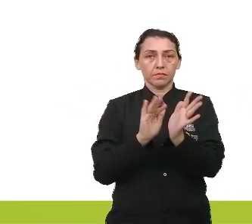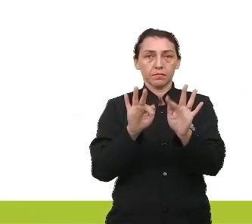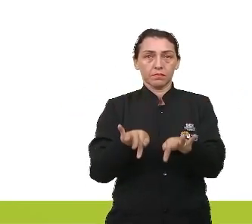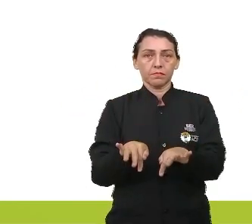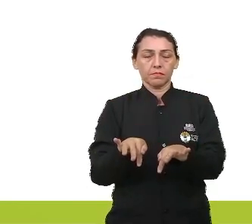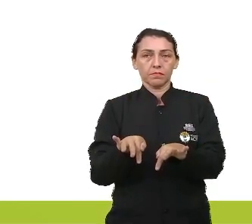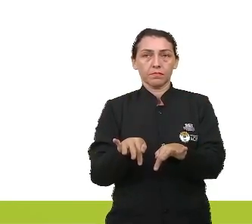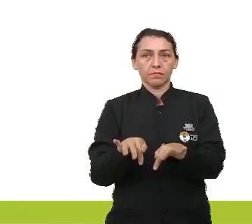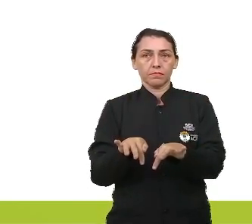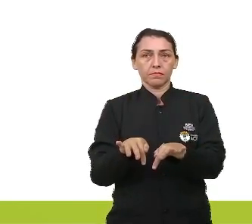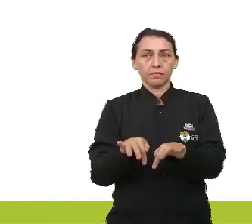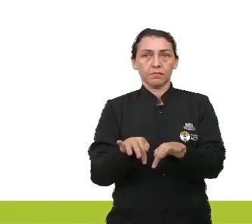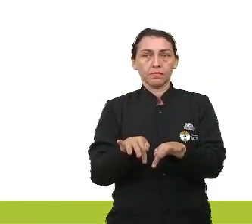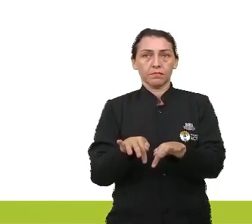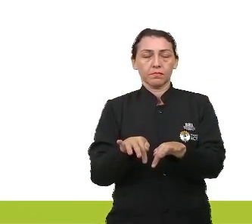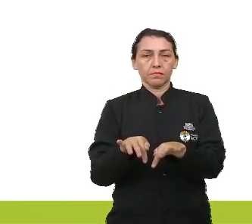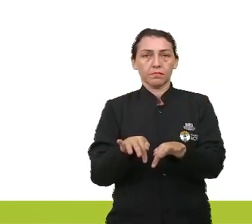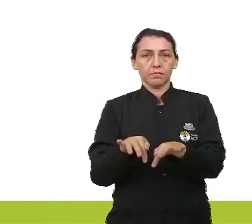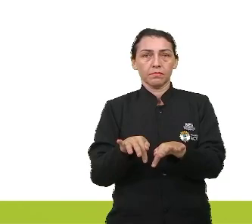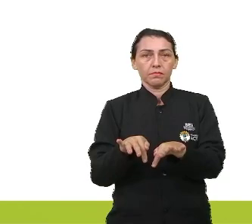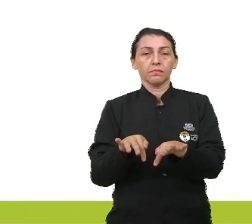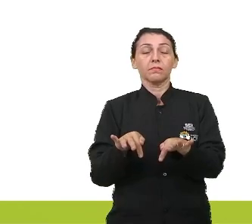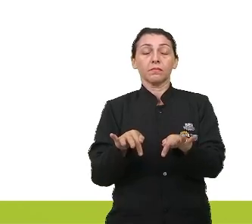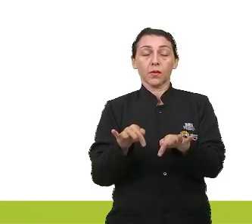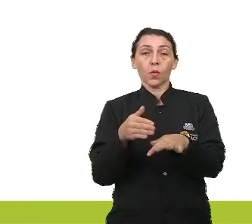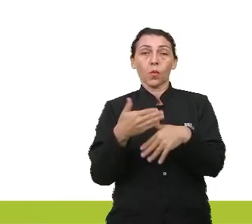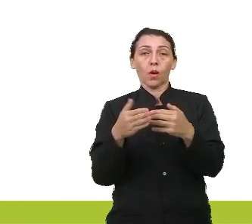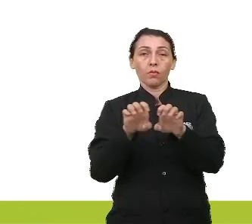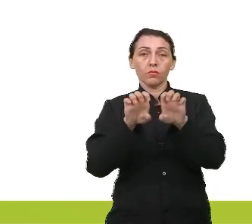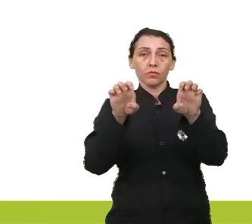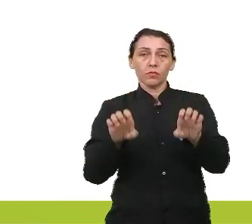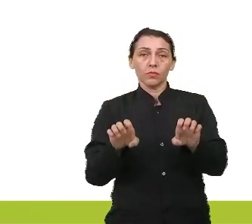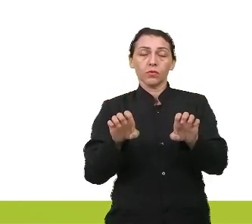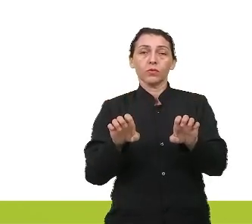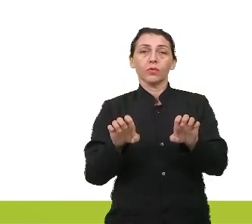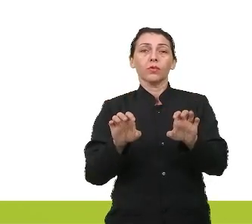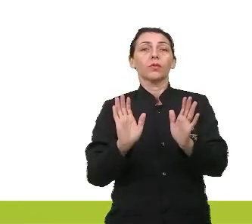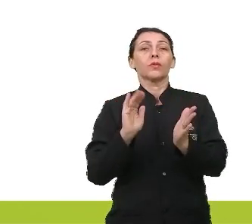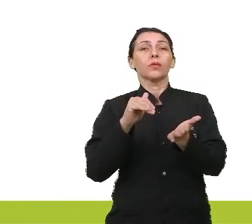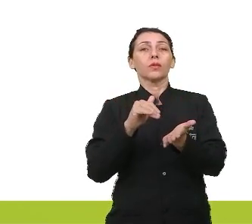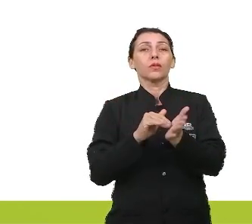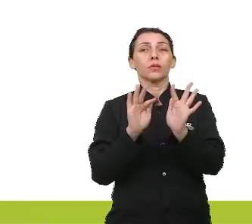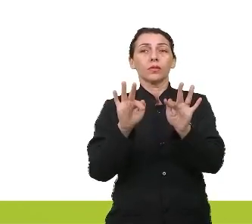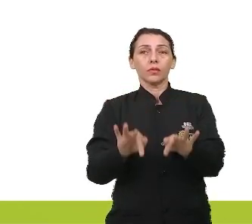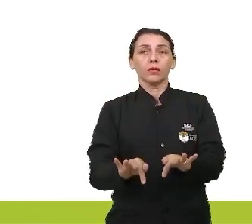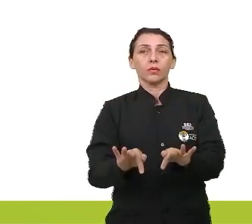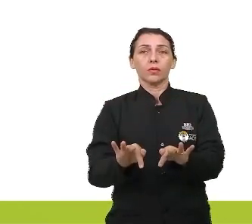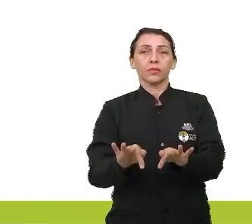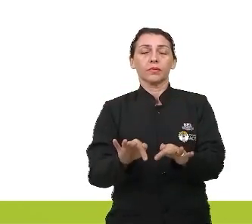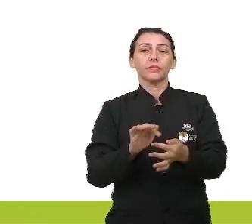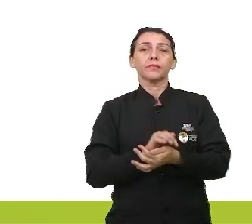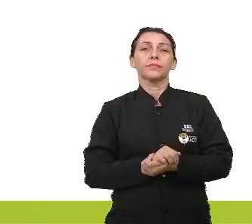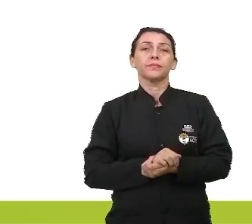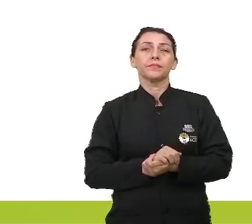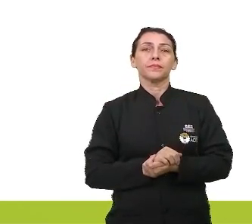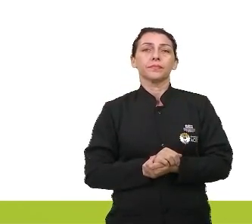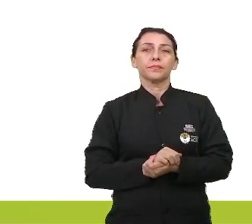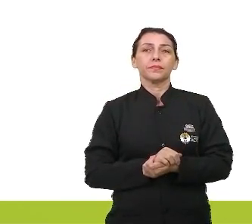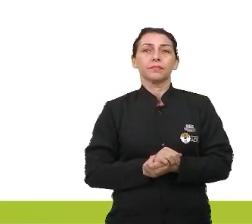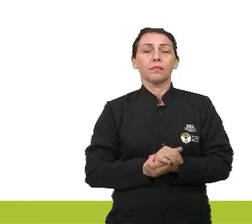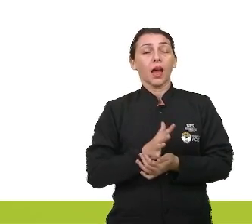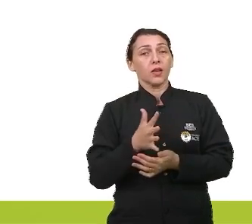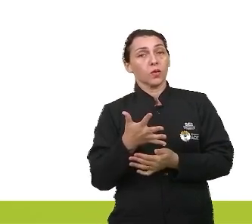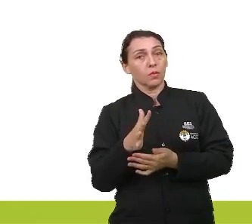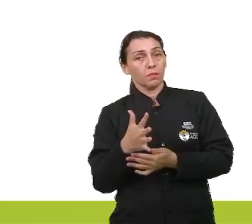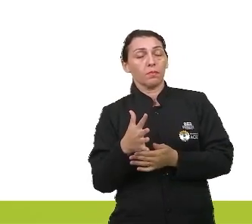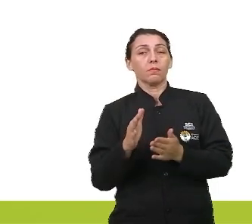sua conclusão. Vamos lá? Qual a estrutura física da conclusão? Conclusão. Geralmente,